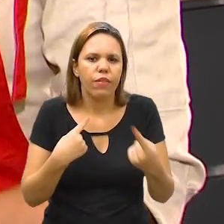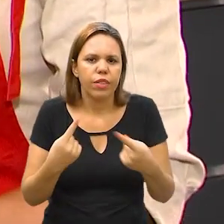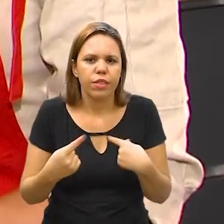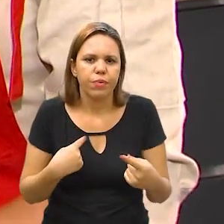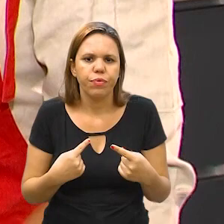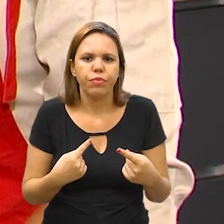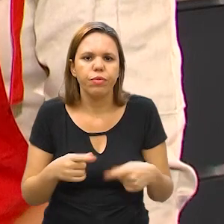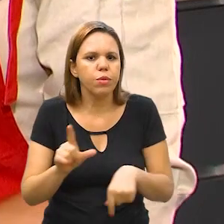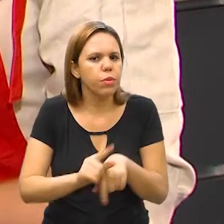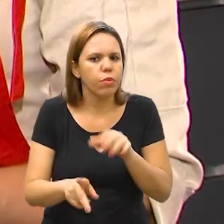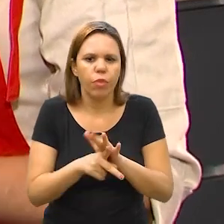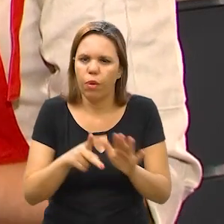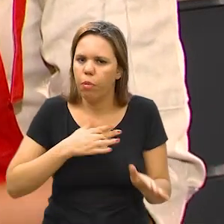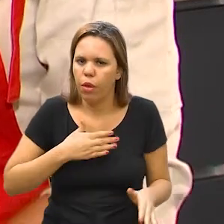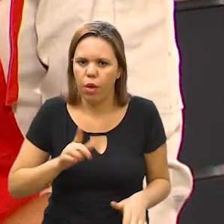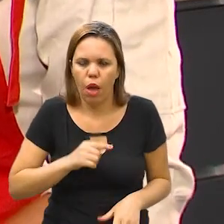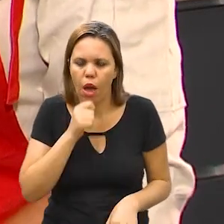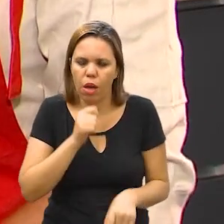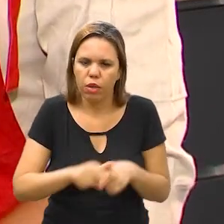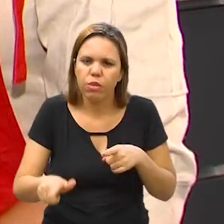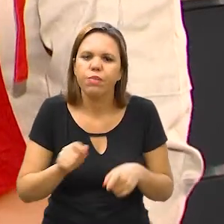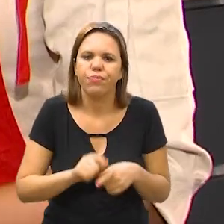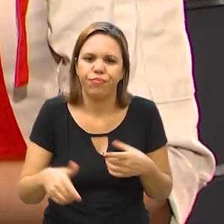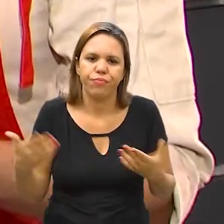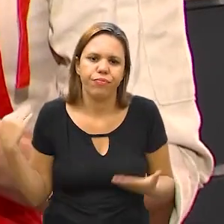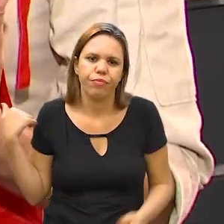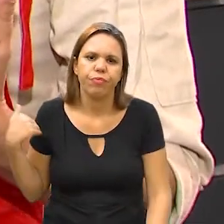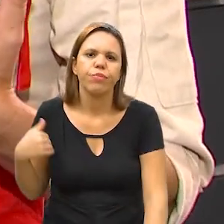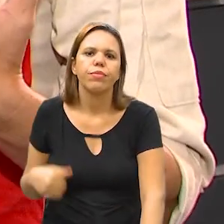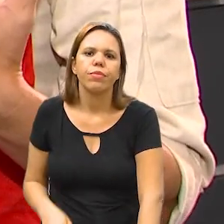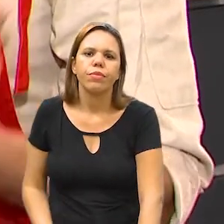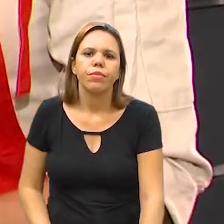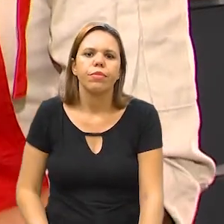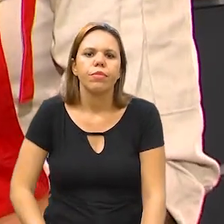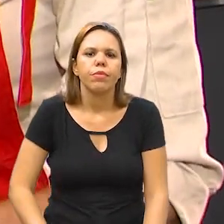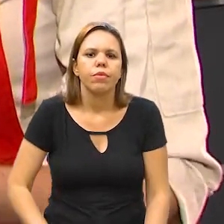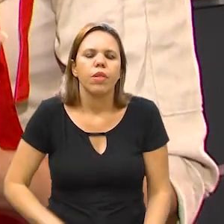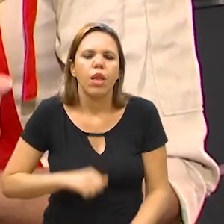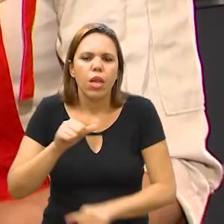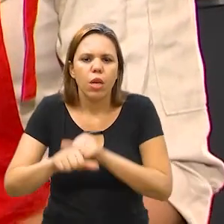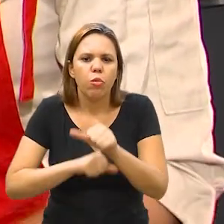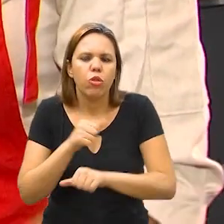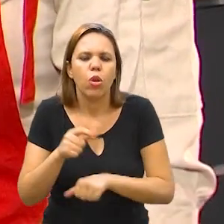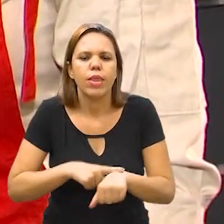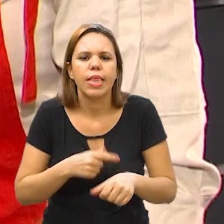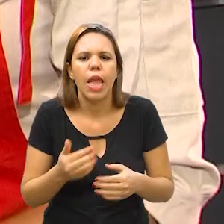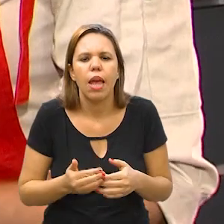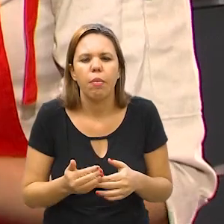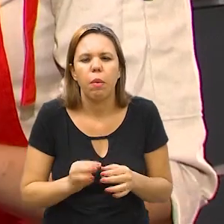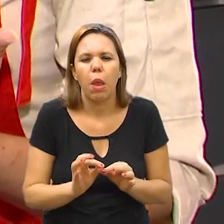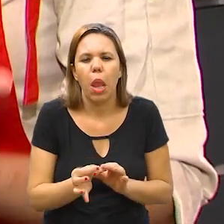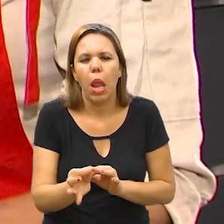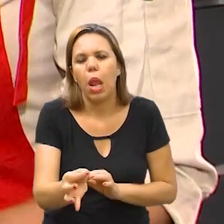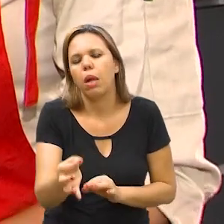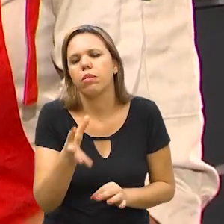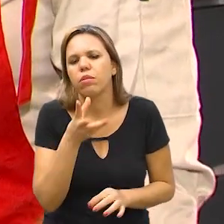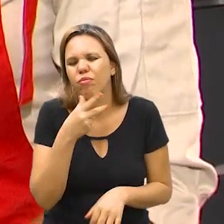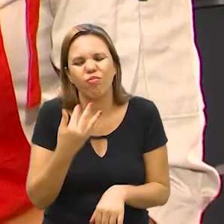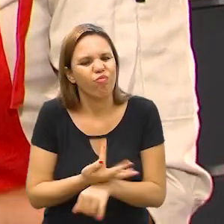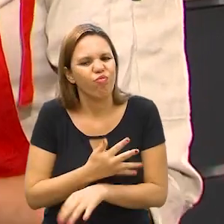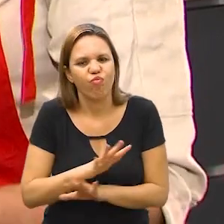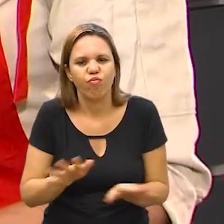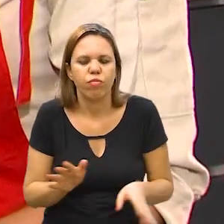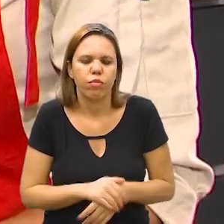o imóvel não era meu, era um imóvel alugado. E a revitalização demorou um tempo muito longo, eu não